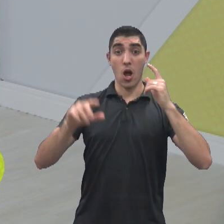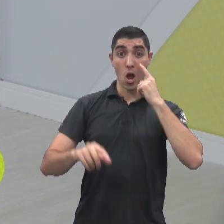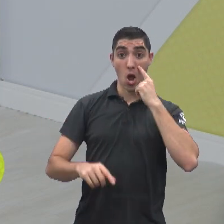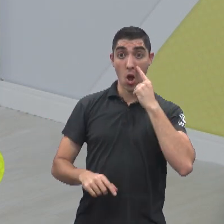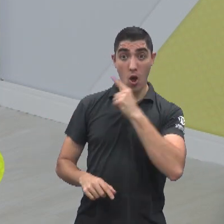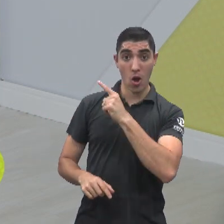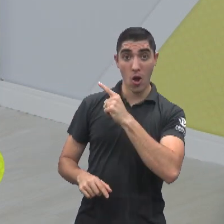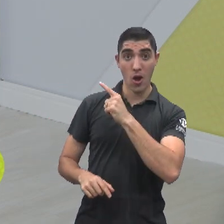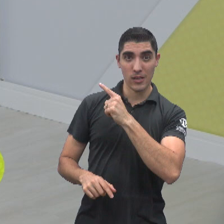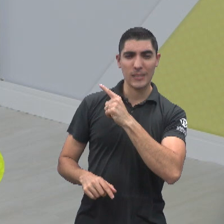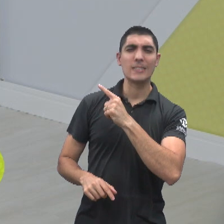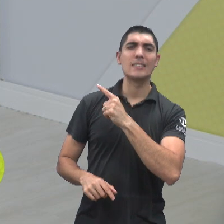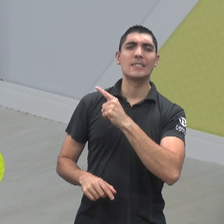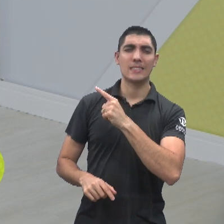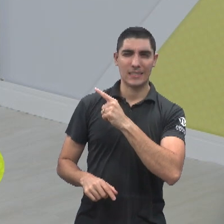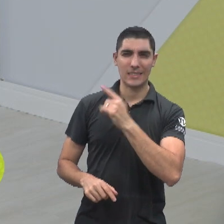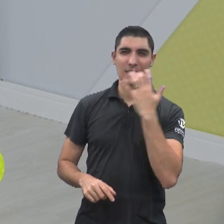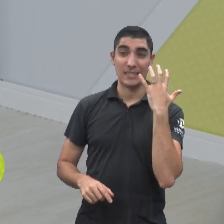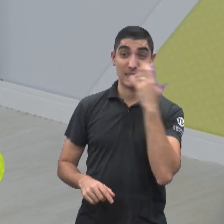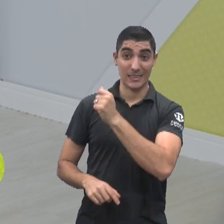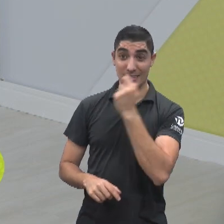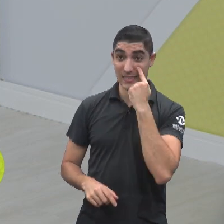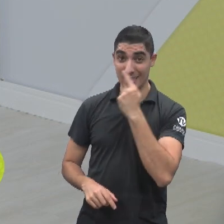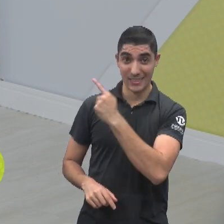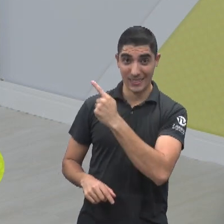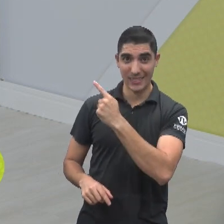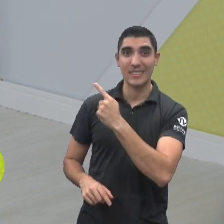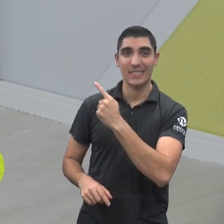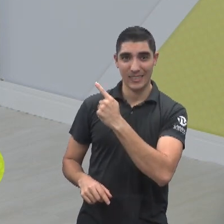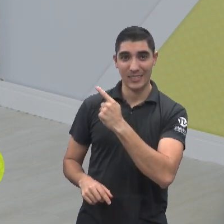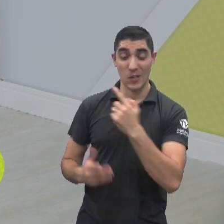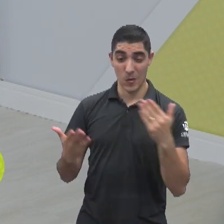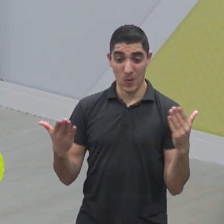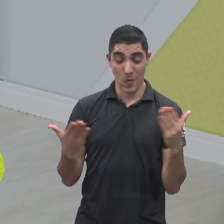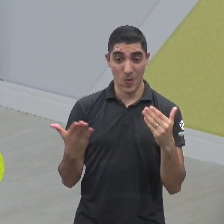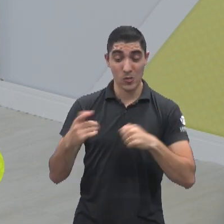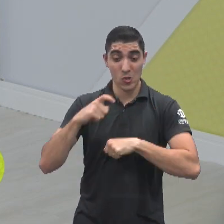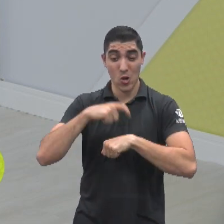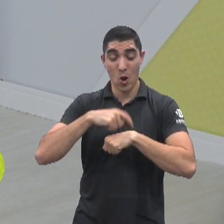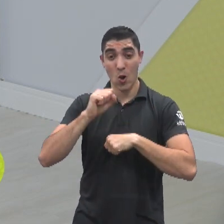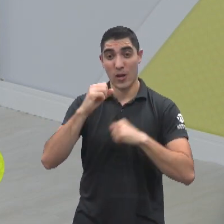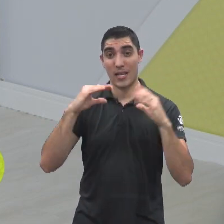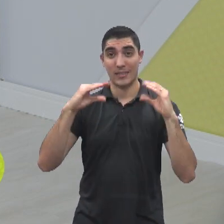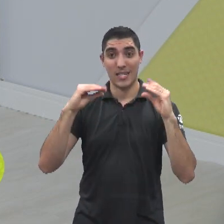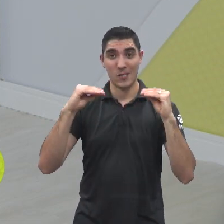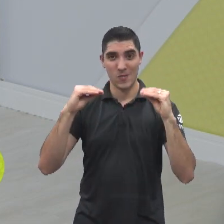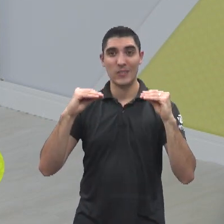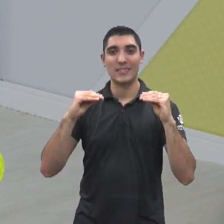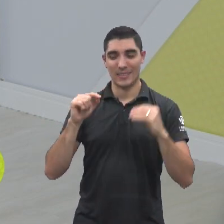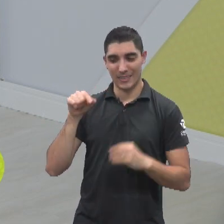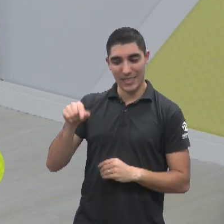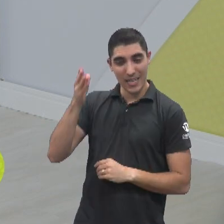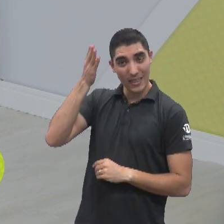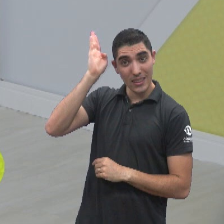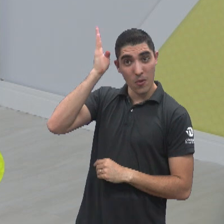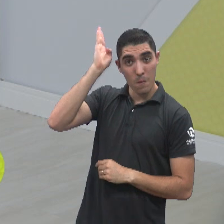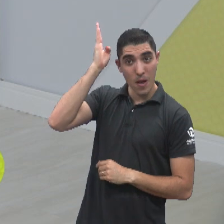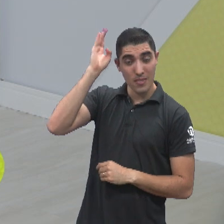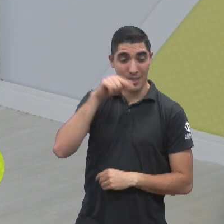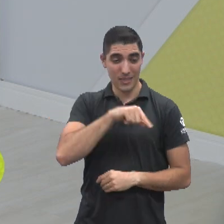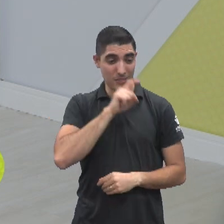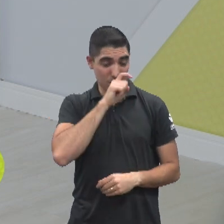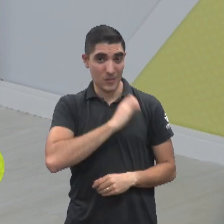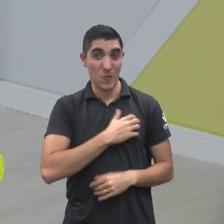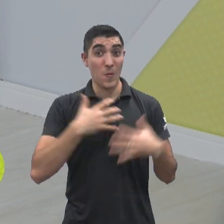jogo não, é aquela arte. Isso, olha lá, quartas de final, hoje, 8 da noite, no estádio Joaquinzão. A cobra